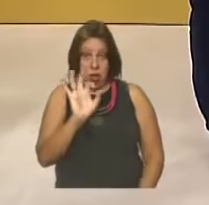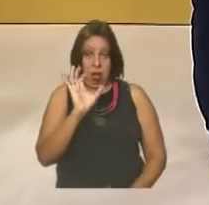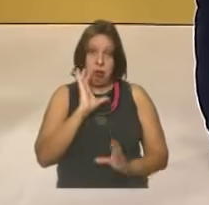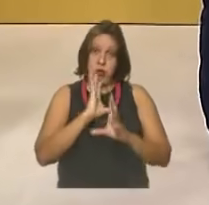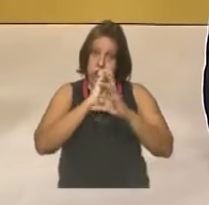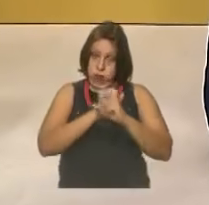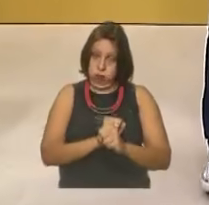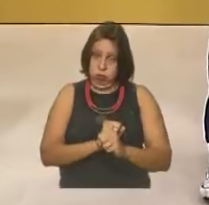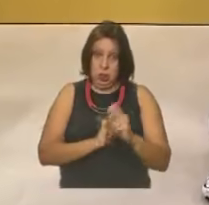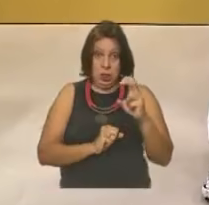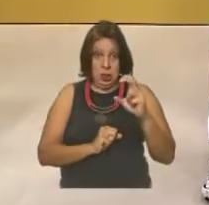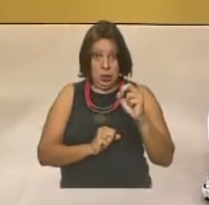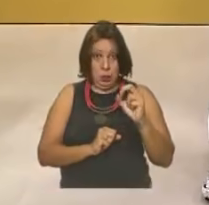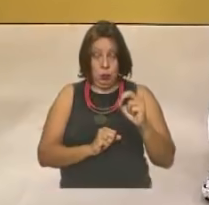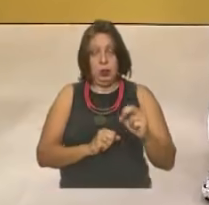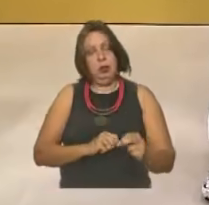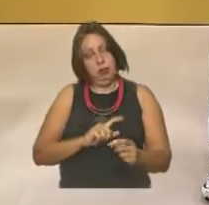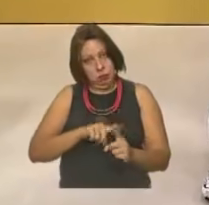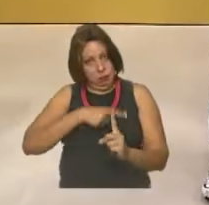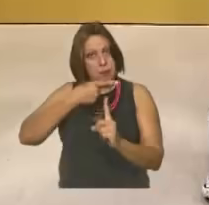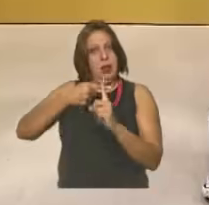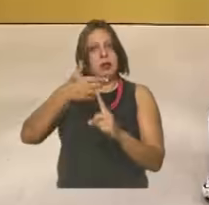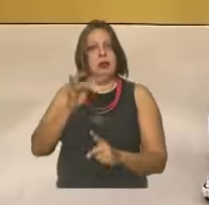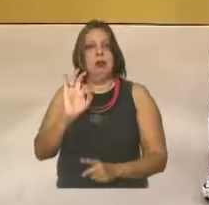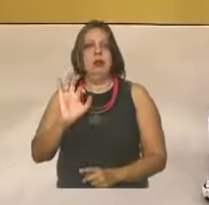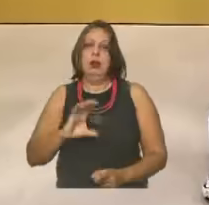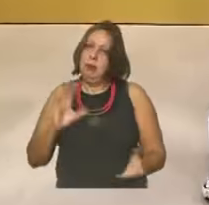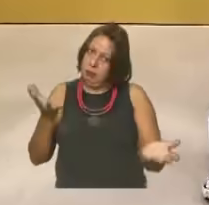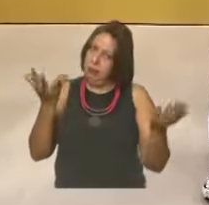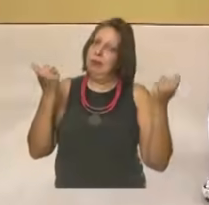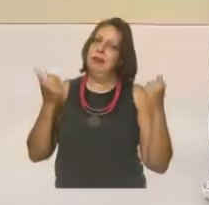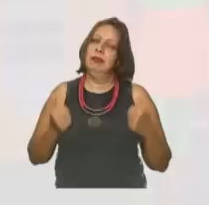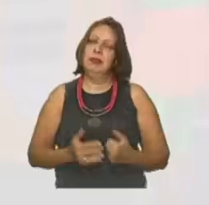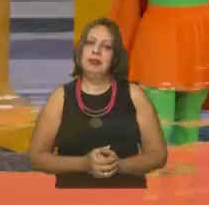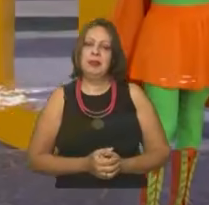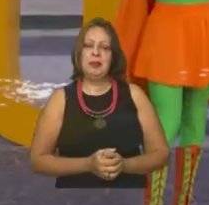giras, são 50 no total, vamos mais 10 agora. Vamos lá? Vamos nessa!